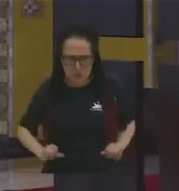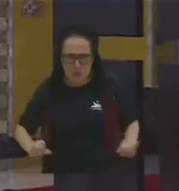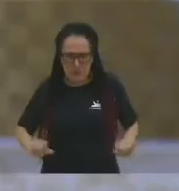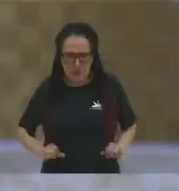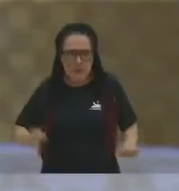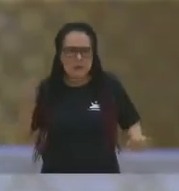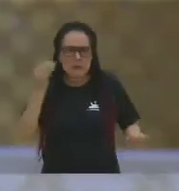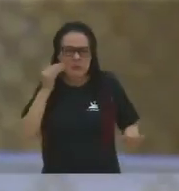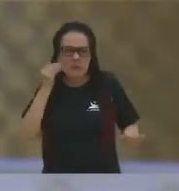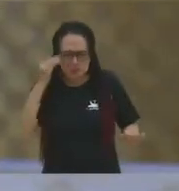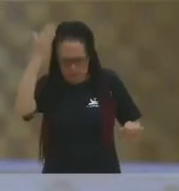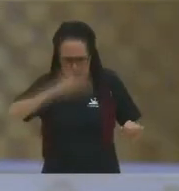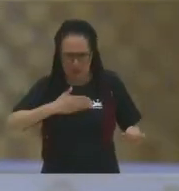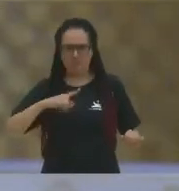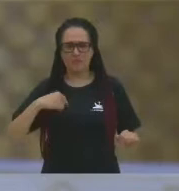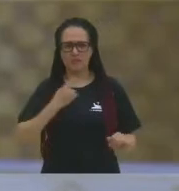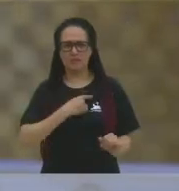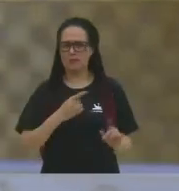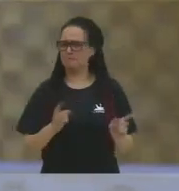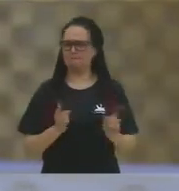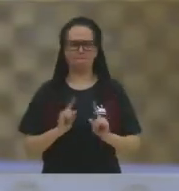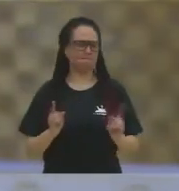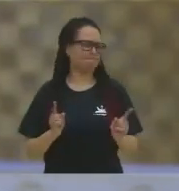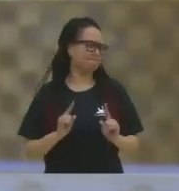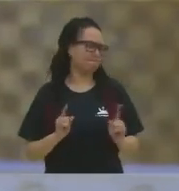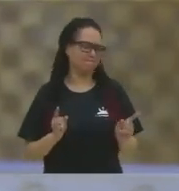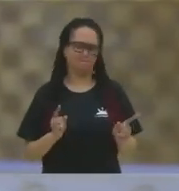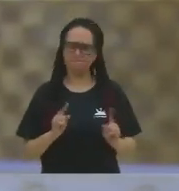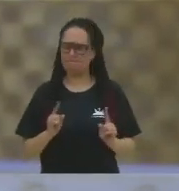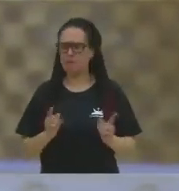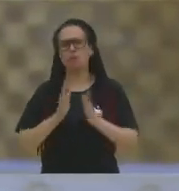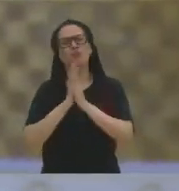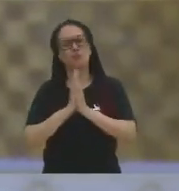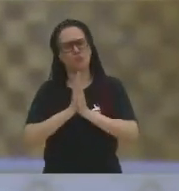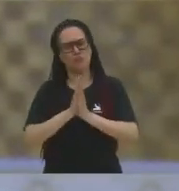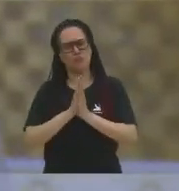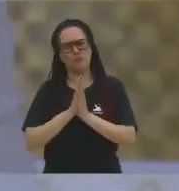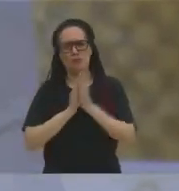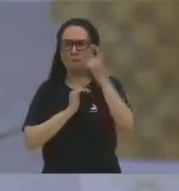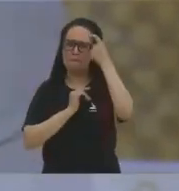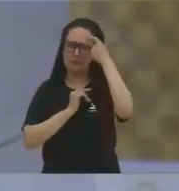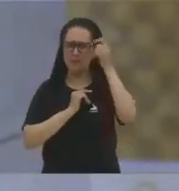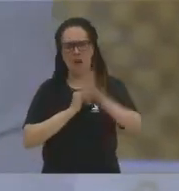Ah, Deus está me provando com esse sofrimento. Por favor, né? Por favor.